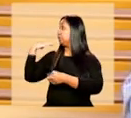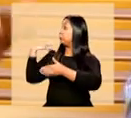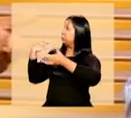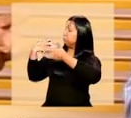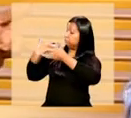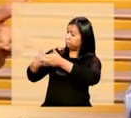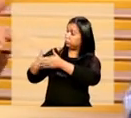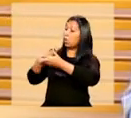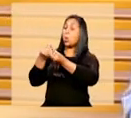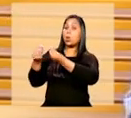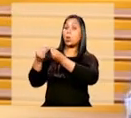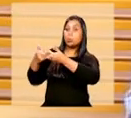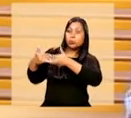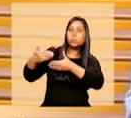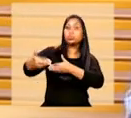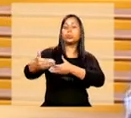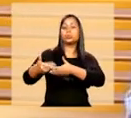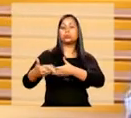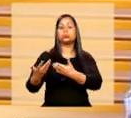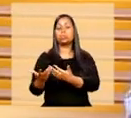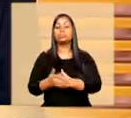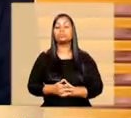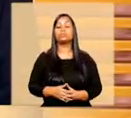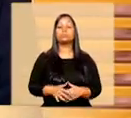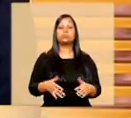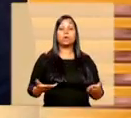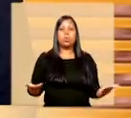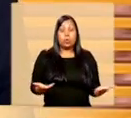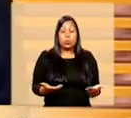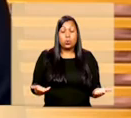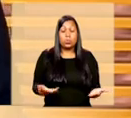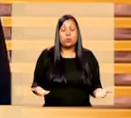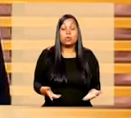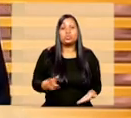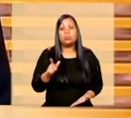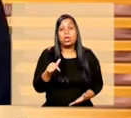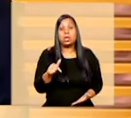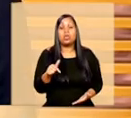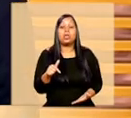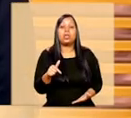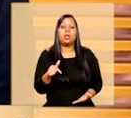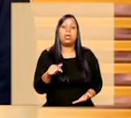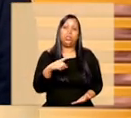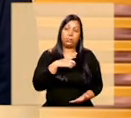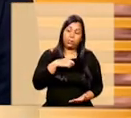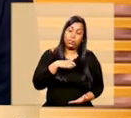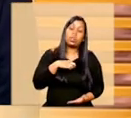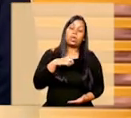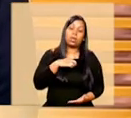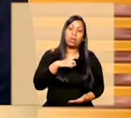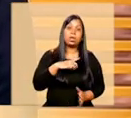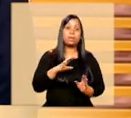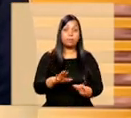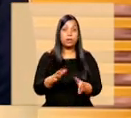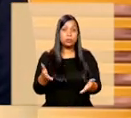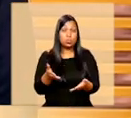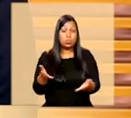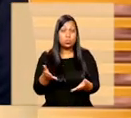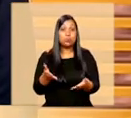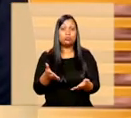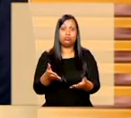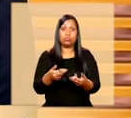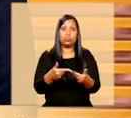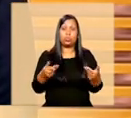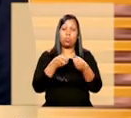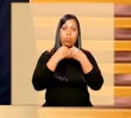que esses índices já avançaram, né? Olha, o transplante hoje ele é um caso, é lógico, existe um risco, né? Mas hoje é um caso